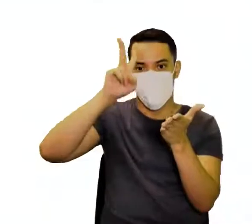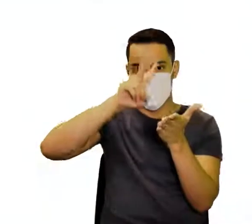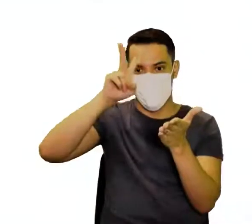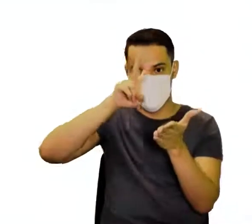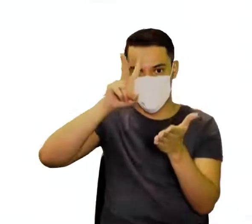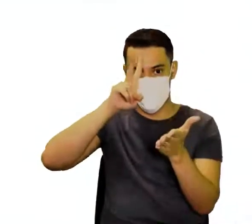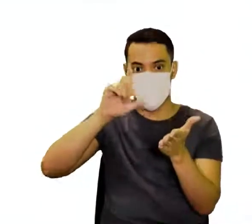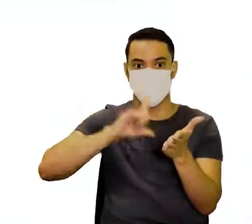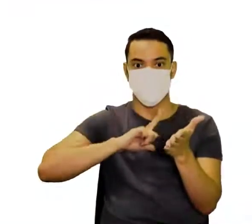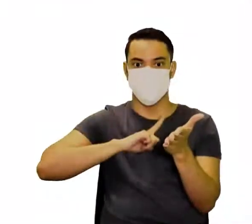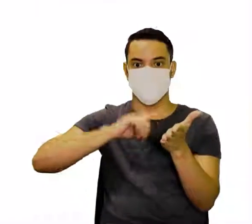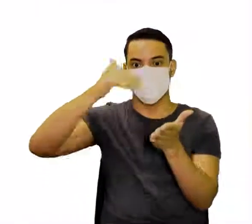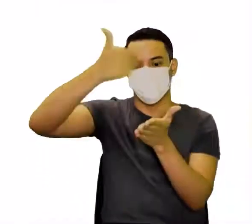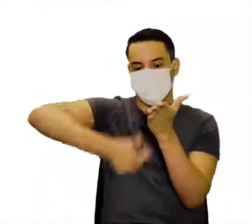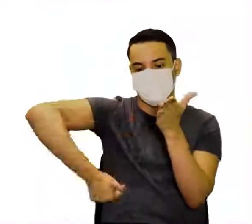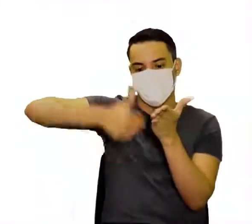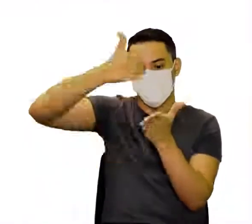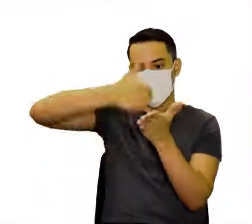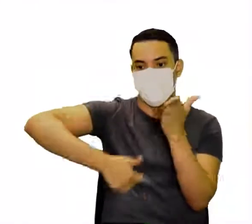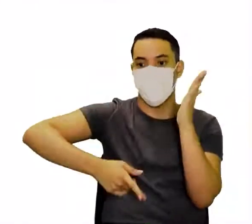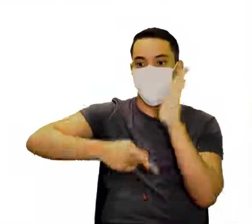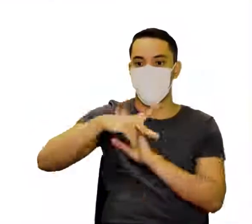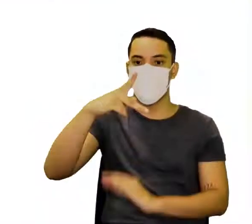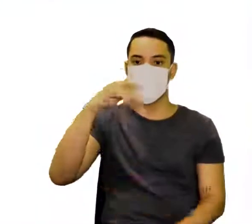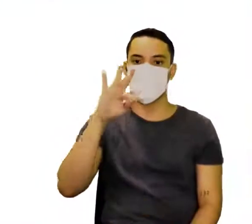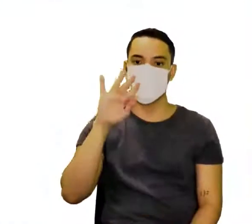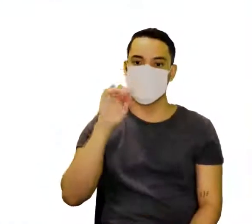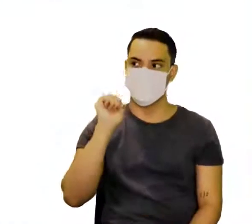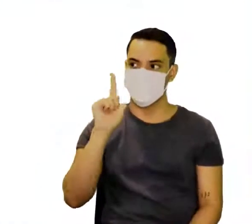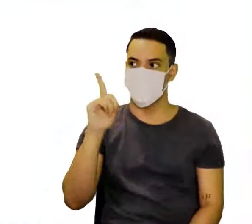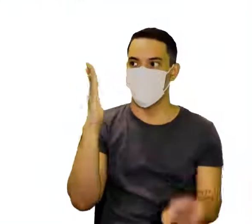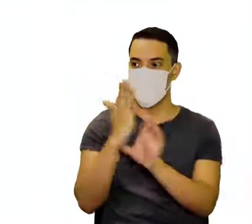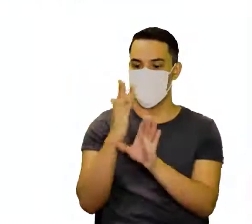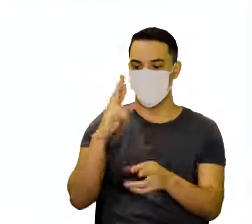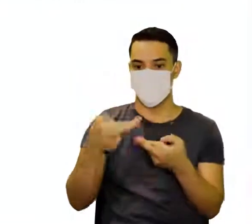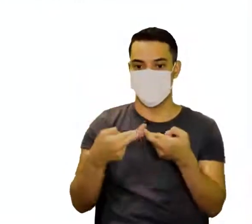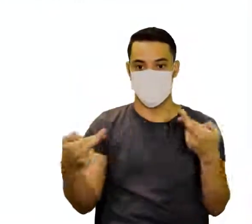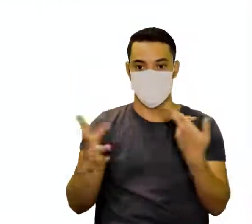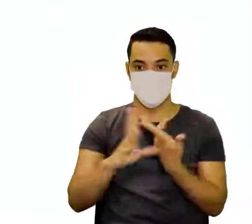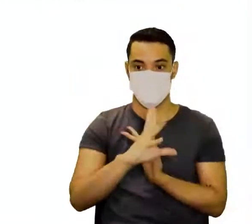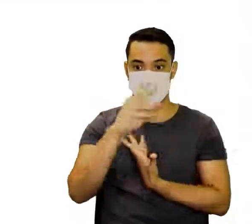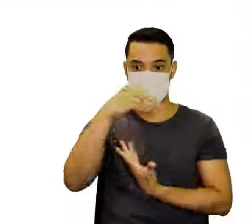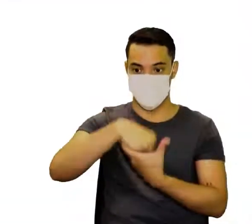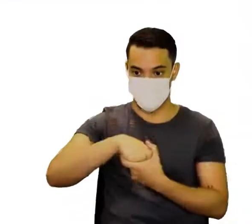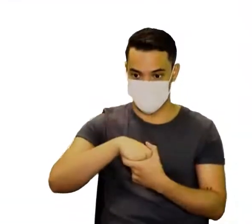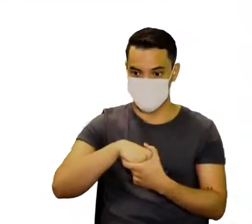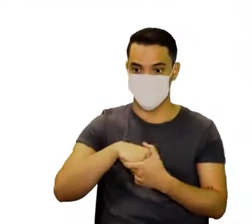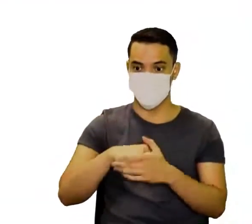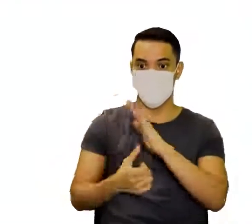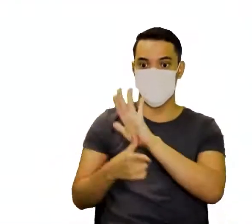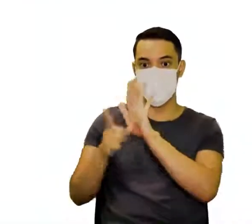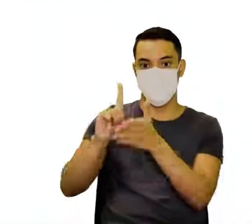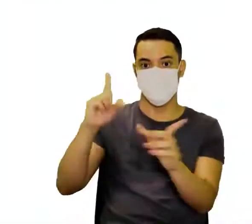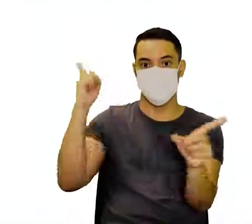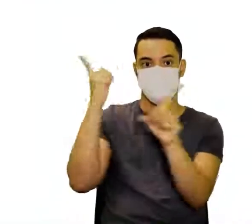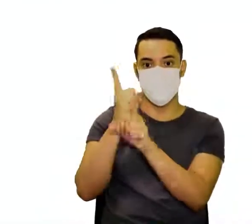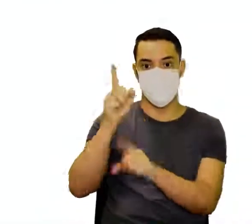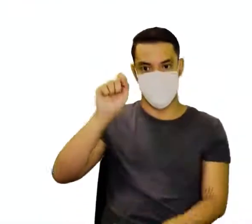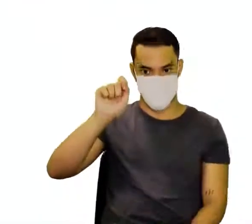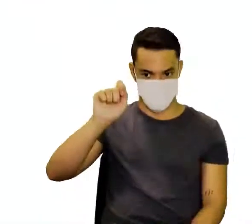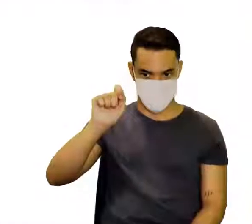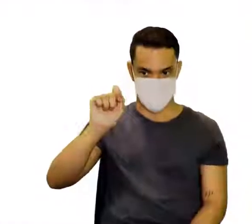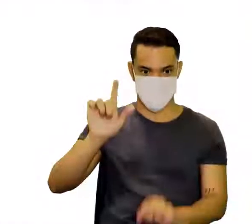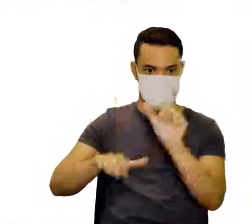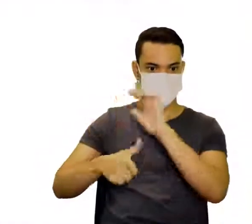gerador sofre uma queda de potencial na resistência interna, que é aquela que nós achamos na letra A,